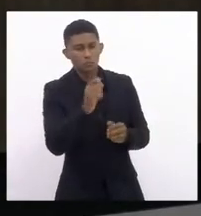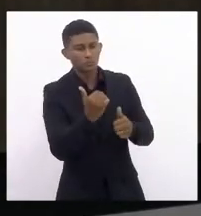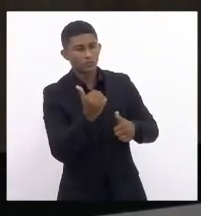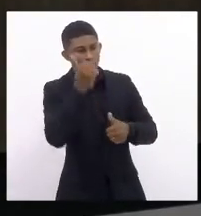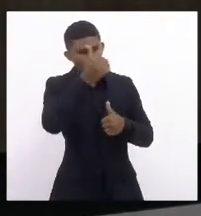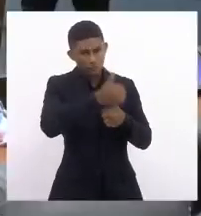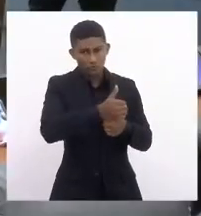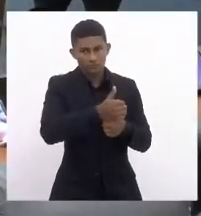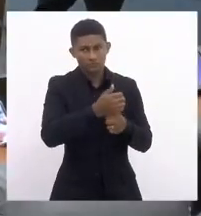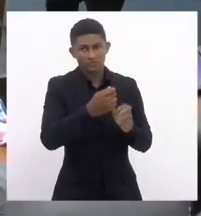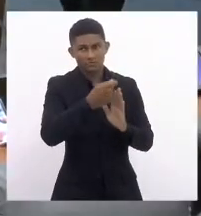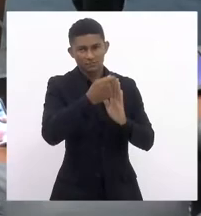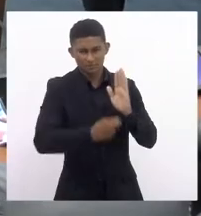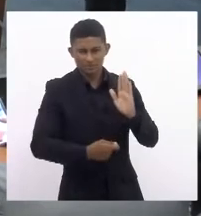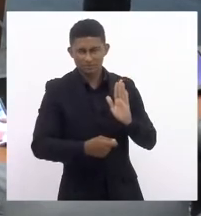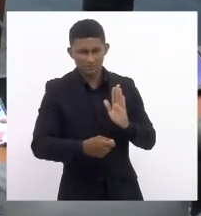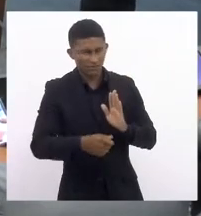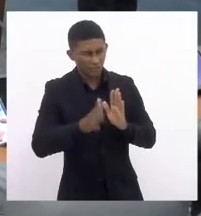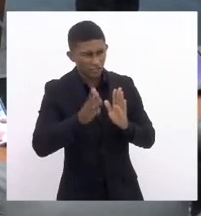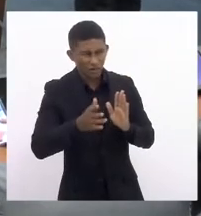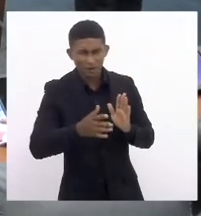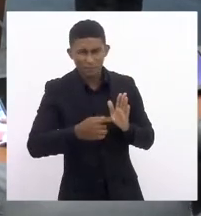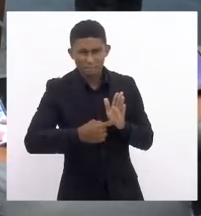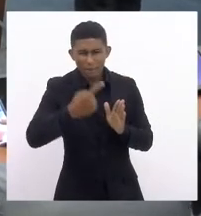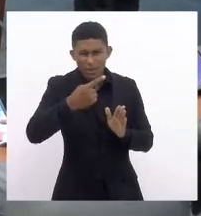em segunda? Ou está em